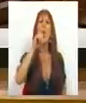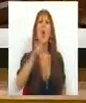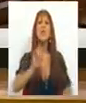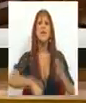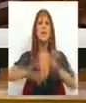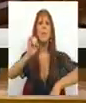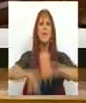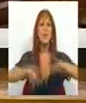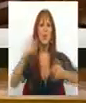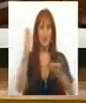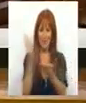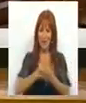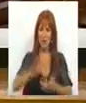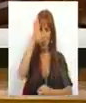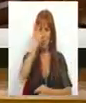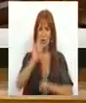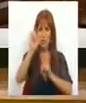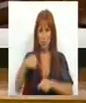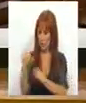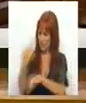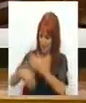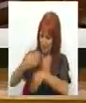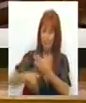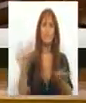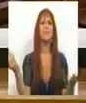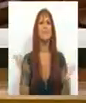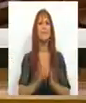é que se passou desde que o Governo tomou posse.